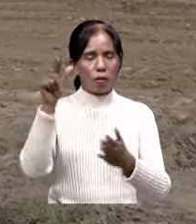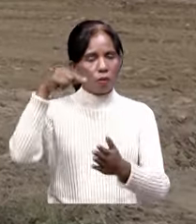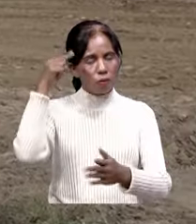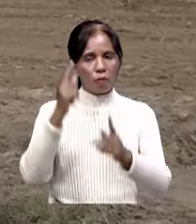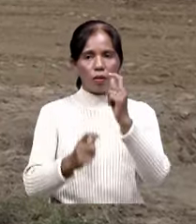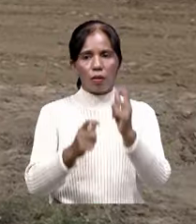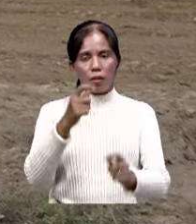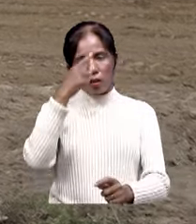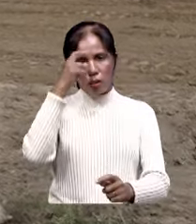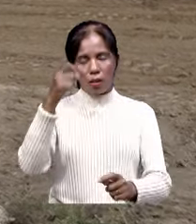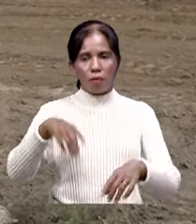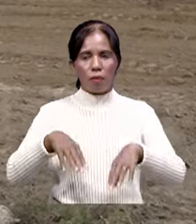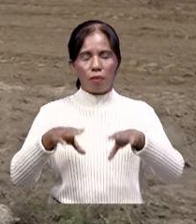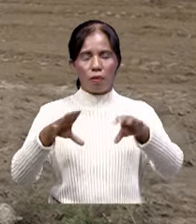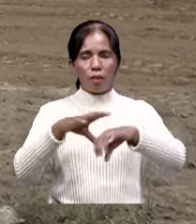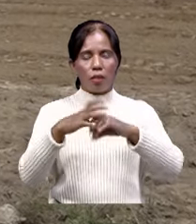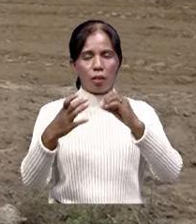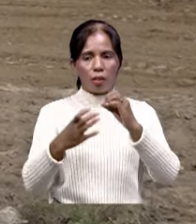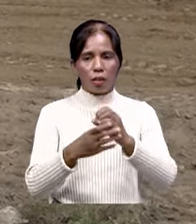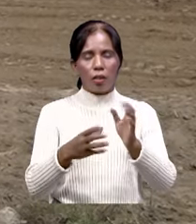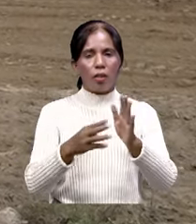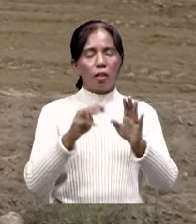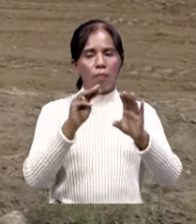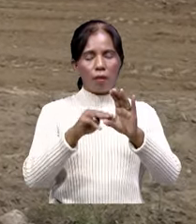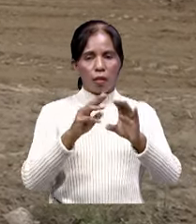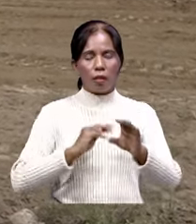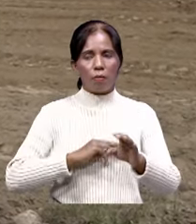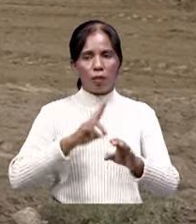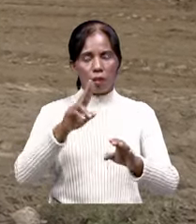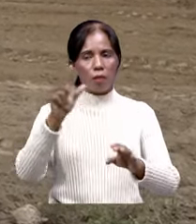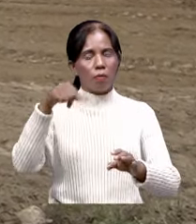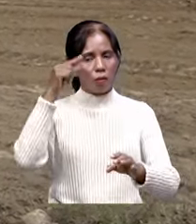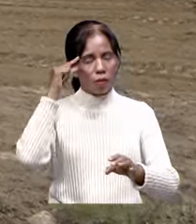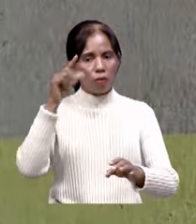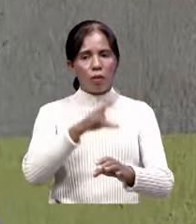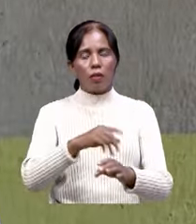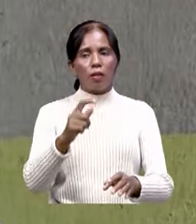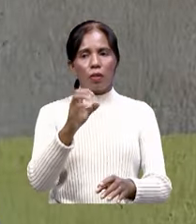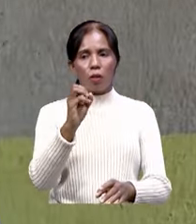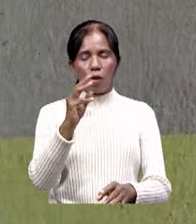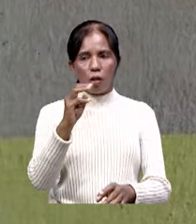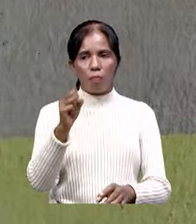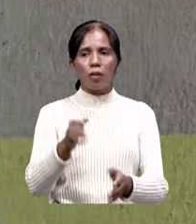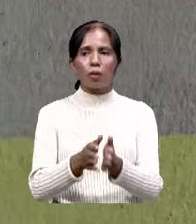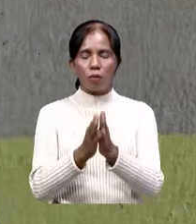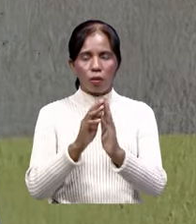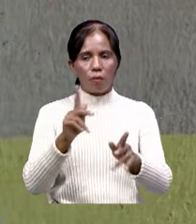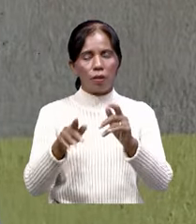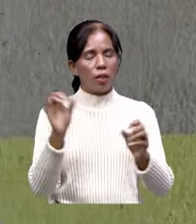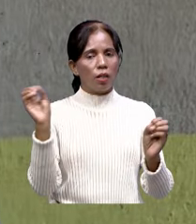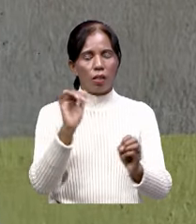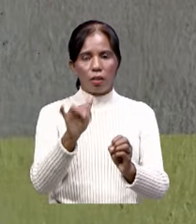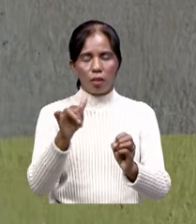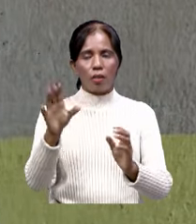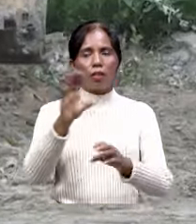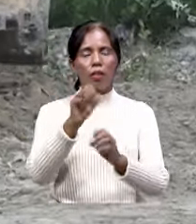tribunal tamba rejeita fan Rai Hectare Rua e a Mercado Manlewana Kotuk ba governo. Tamba ne Tomás Cabral usu Rai Naim nebela satisfaz po estatuto